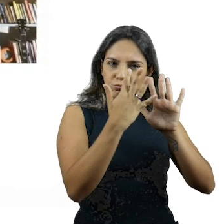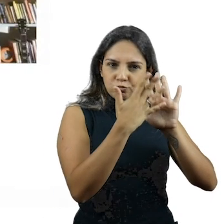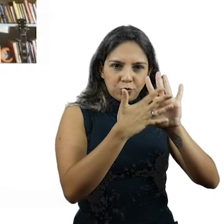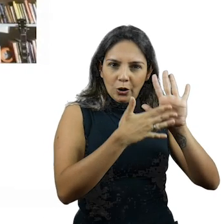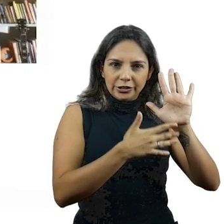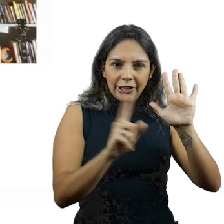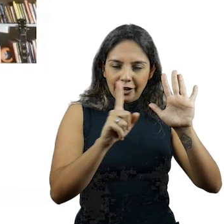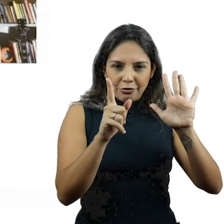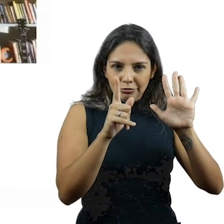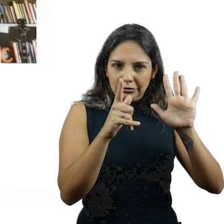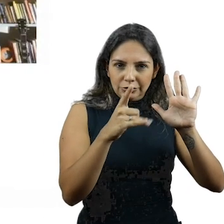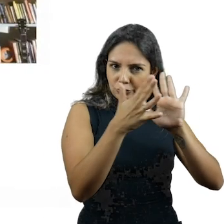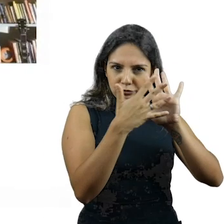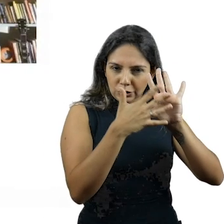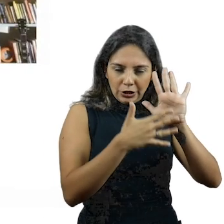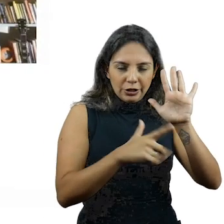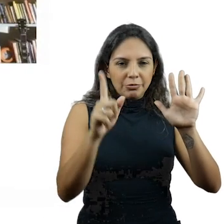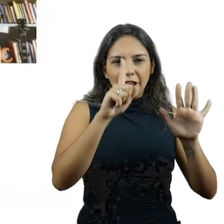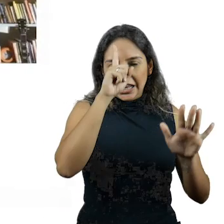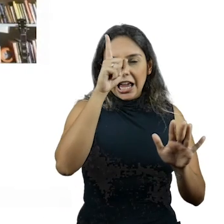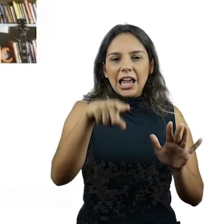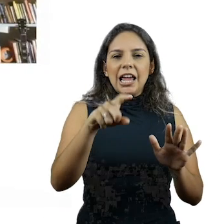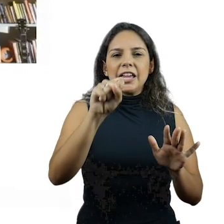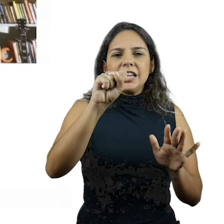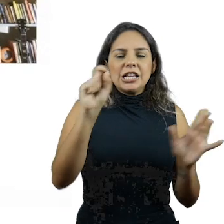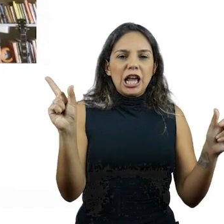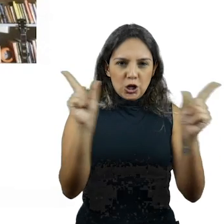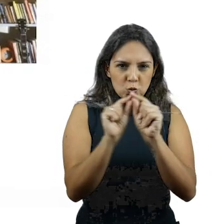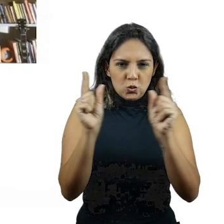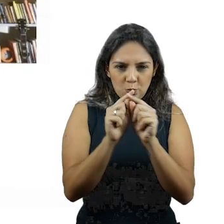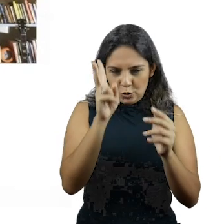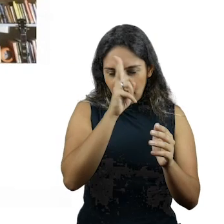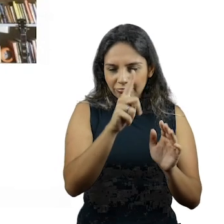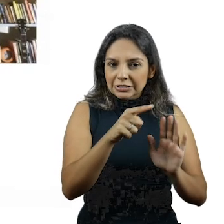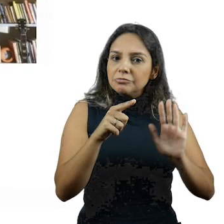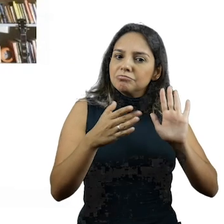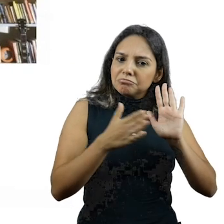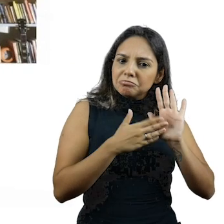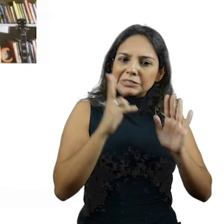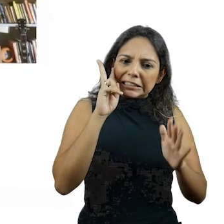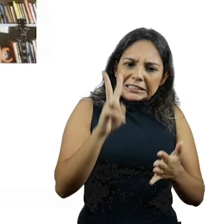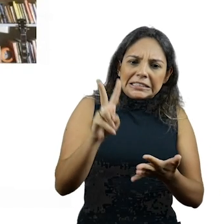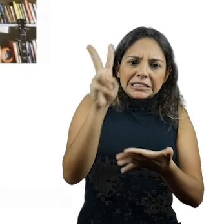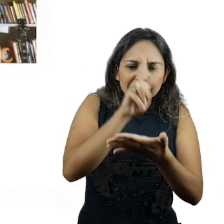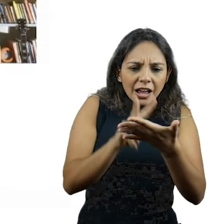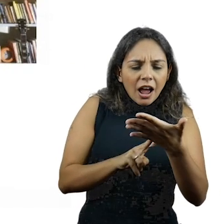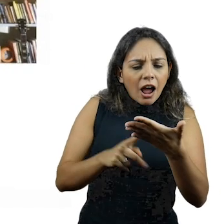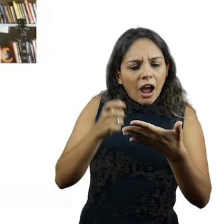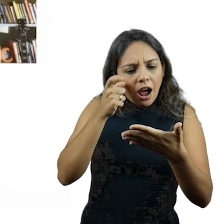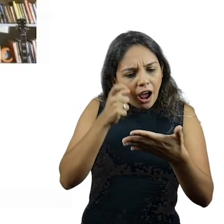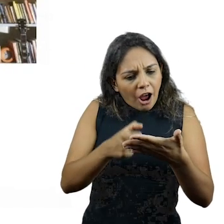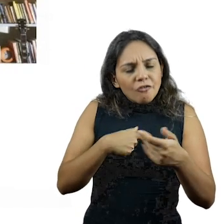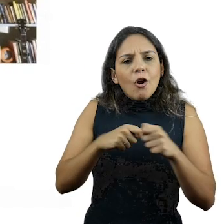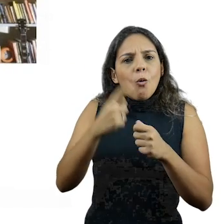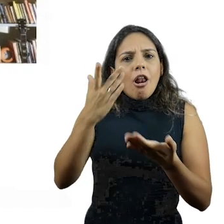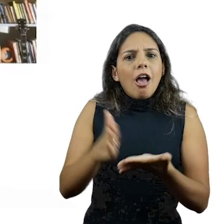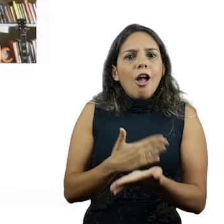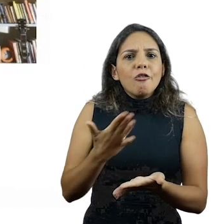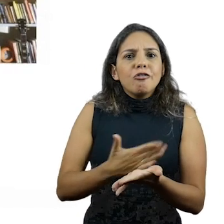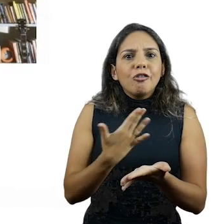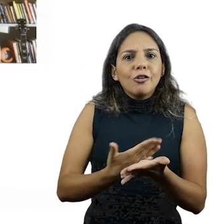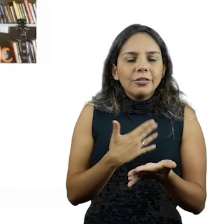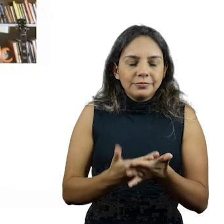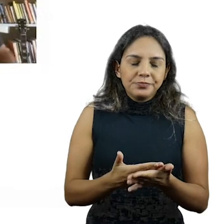de uma sinopse do que seria a história. Daí eu falei, nossa, isso aqui é interessante, eu acho que isso dá um livro. E aí eu comecei a